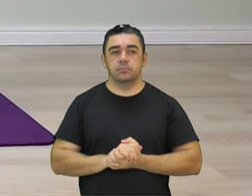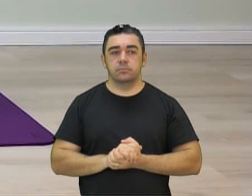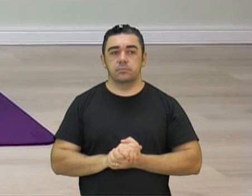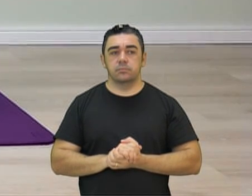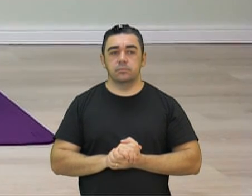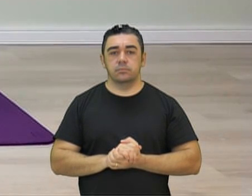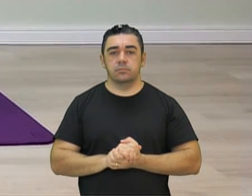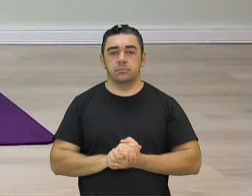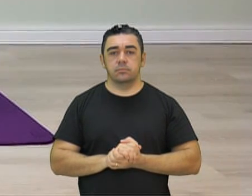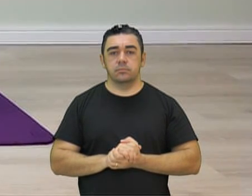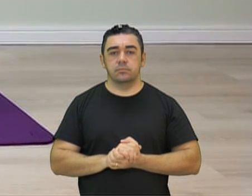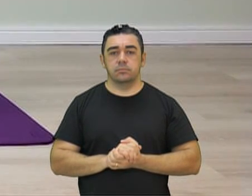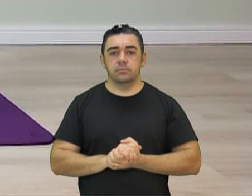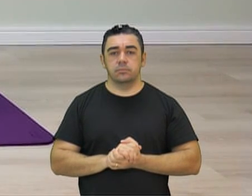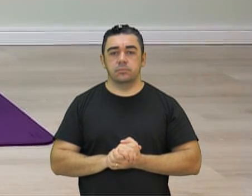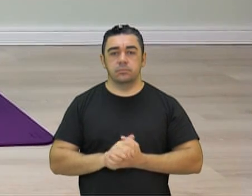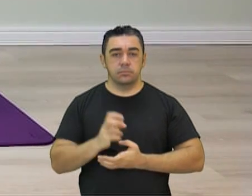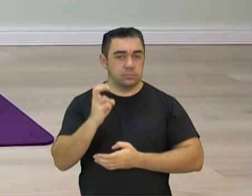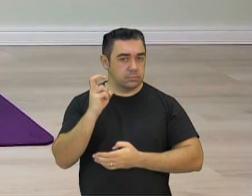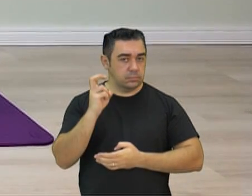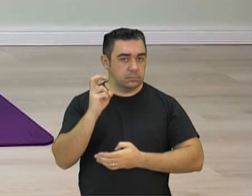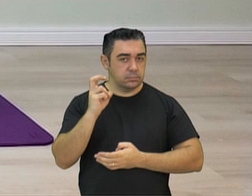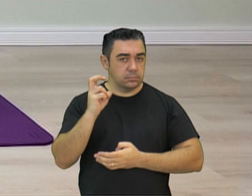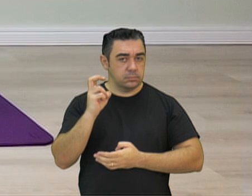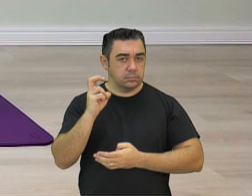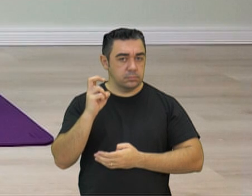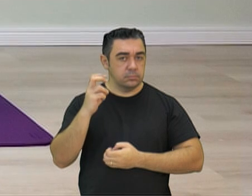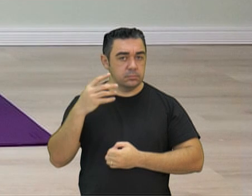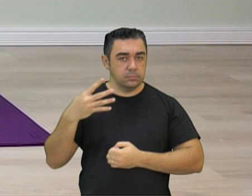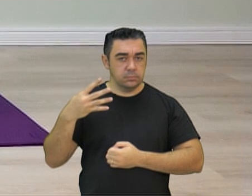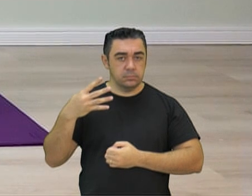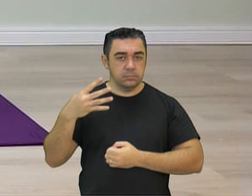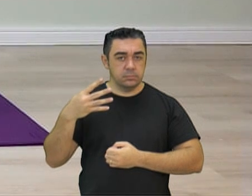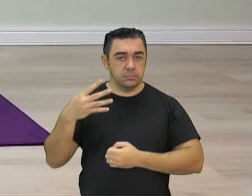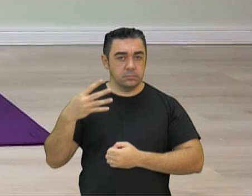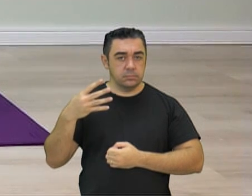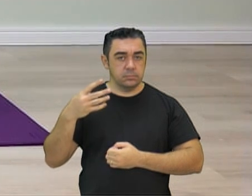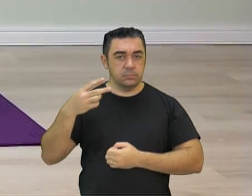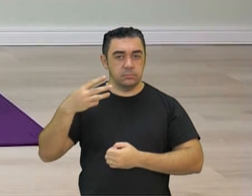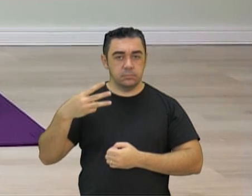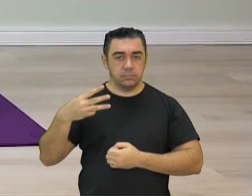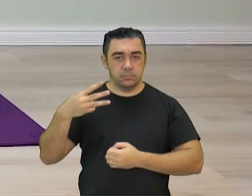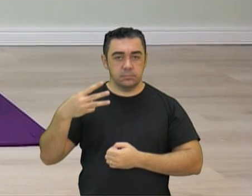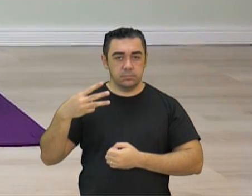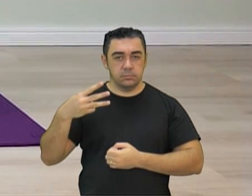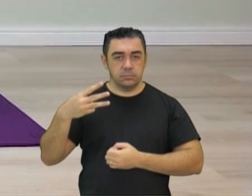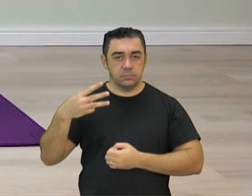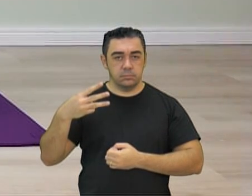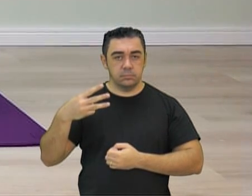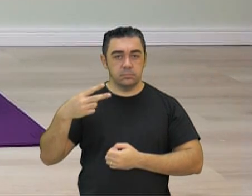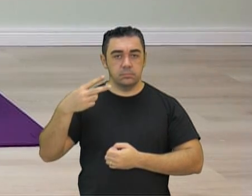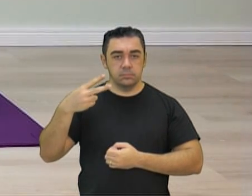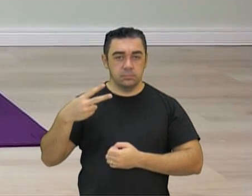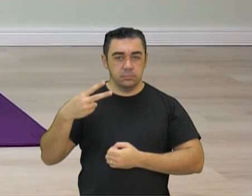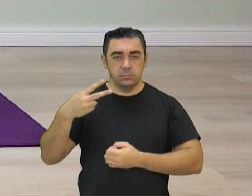Contagem. 5, 4, 3,